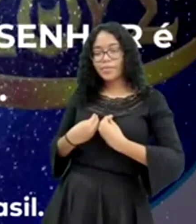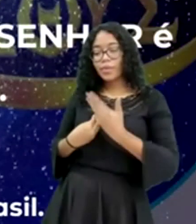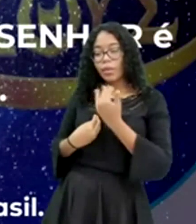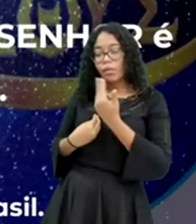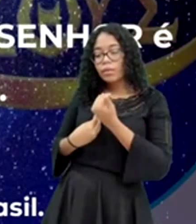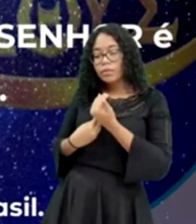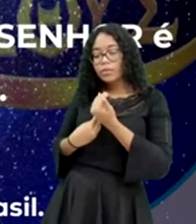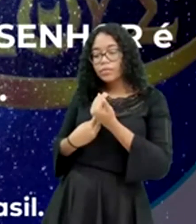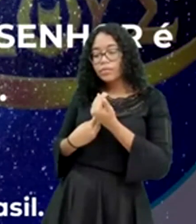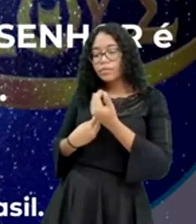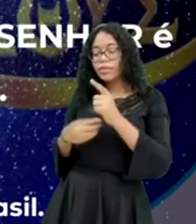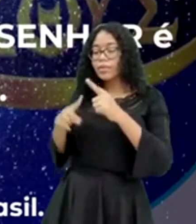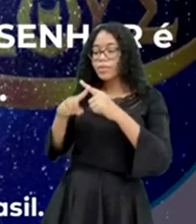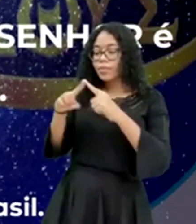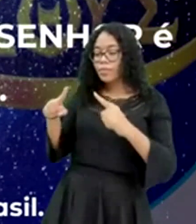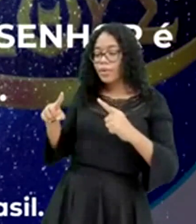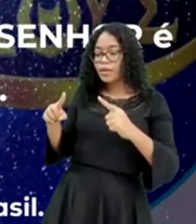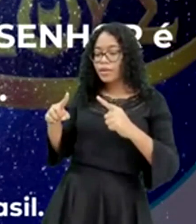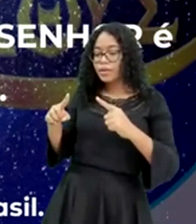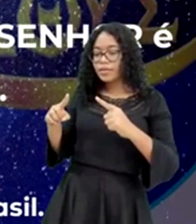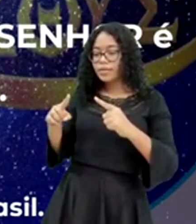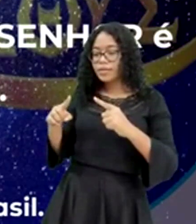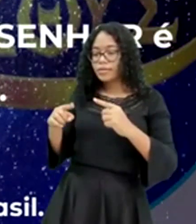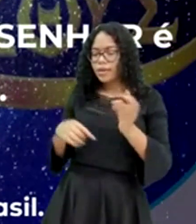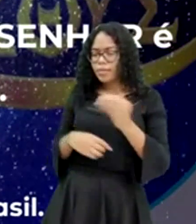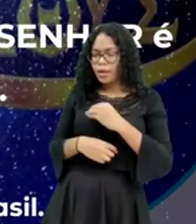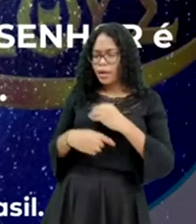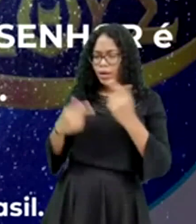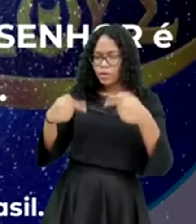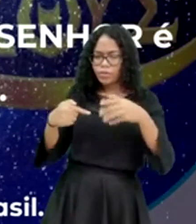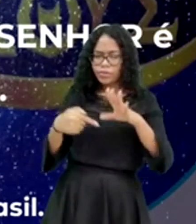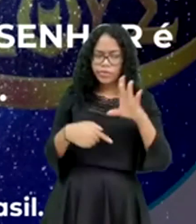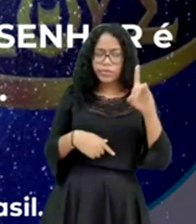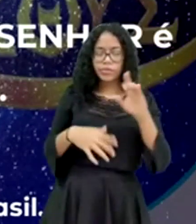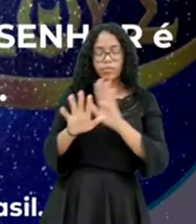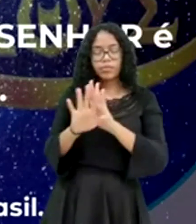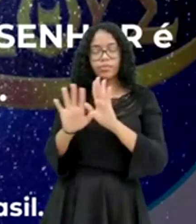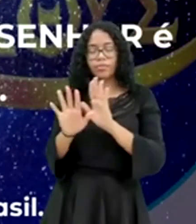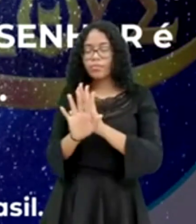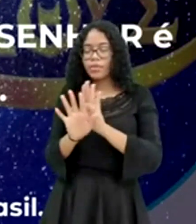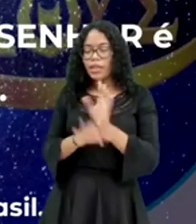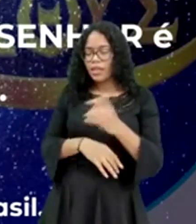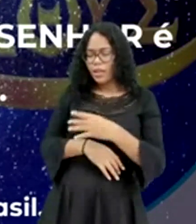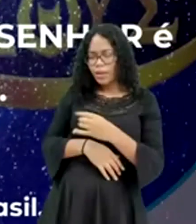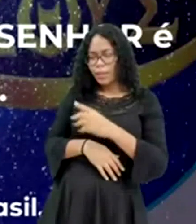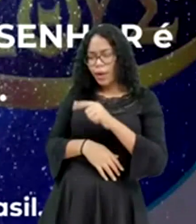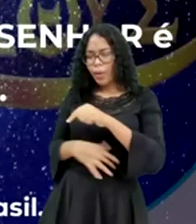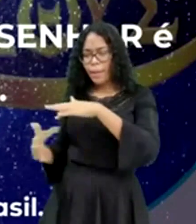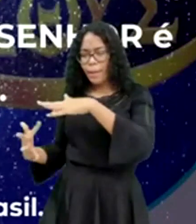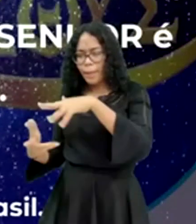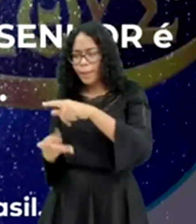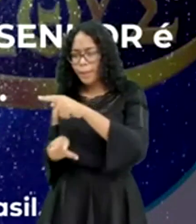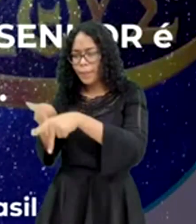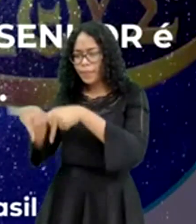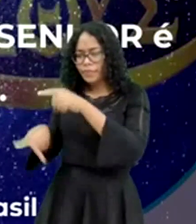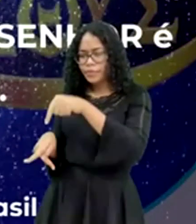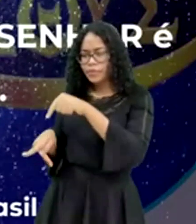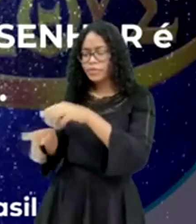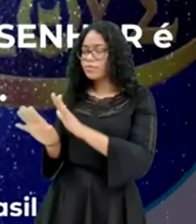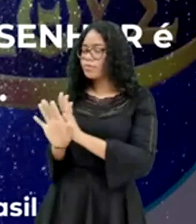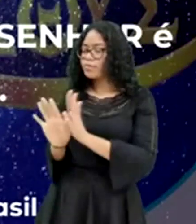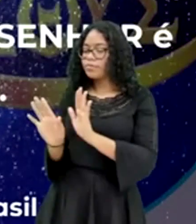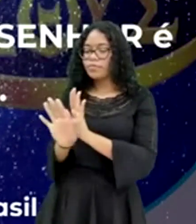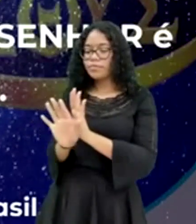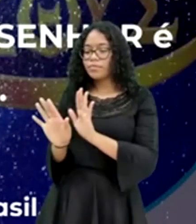somente não sejais rebeldes contra o Senhor, e não temais o povo dessa terra, porquanto como pão